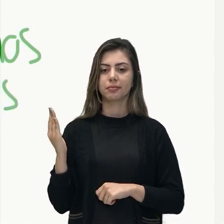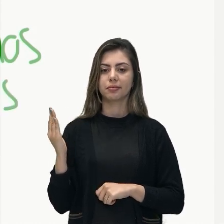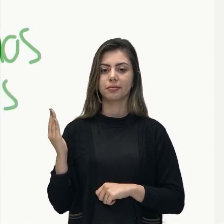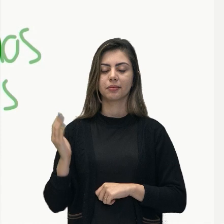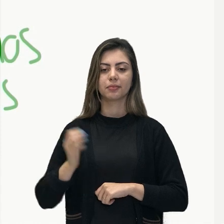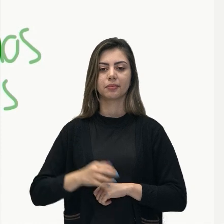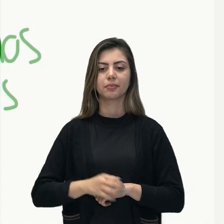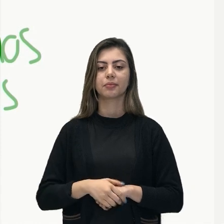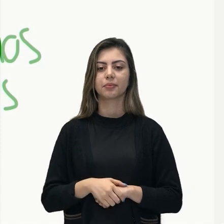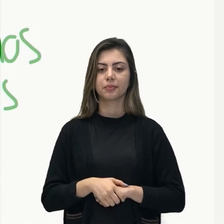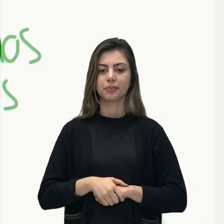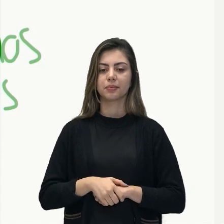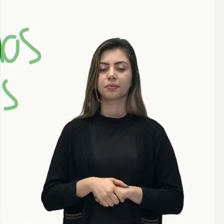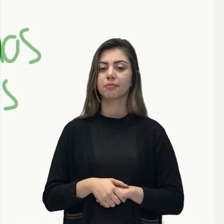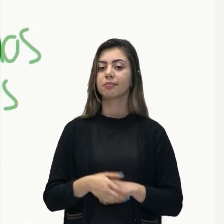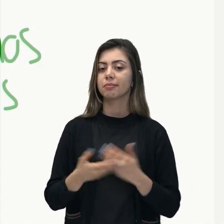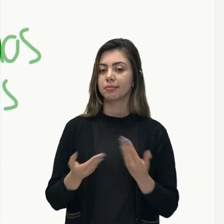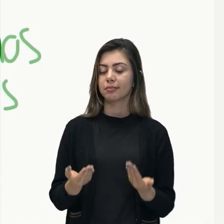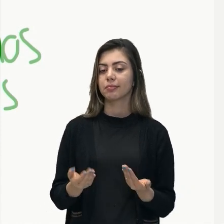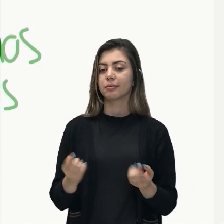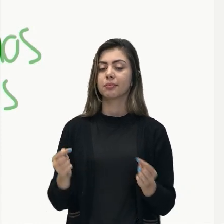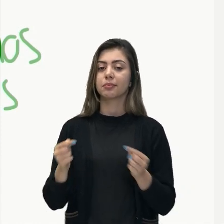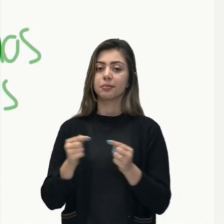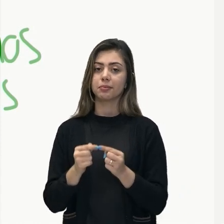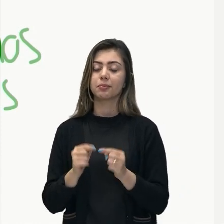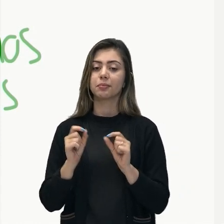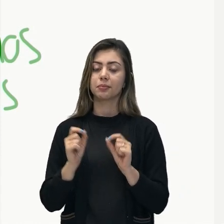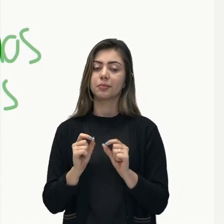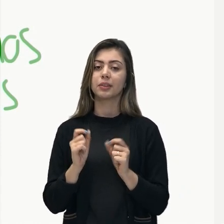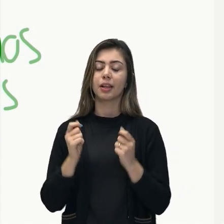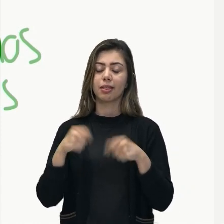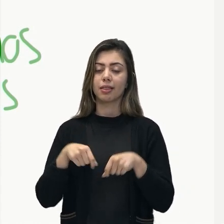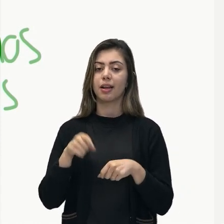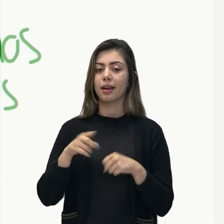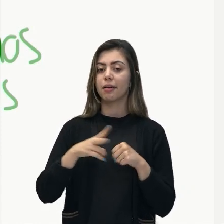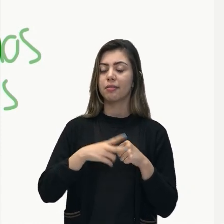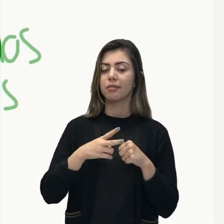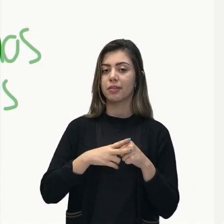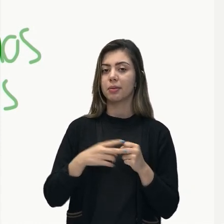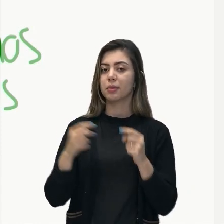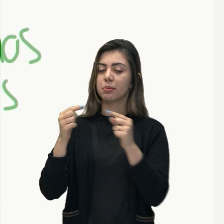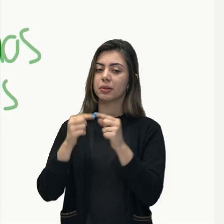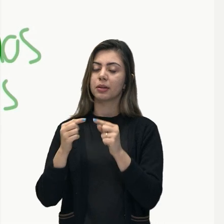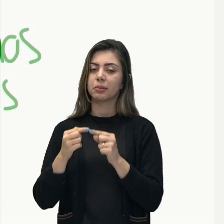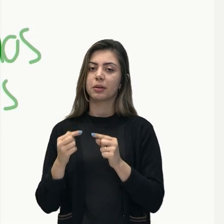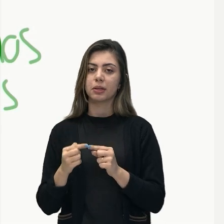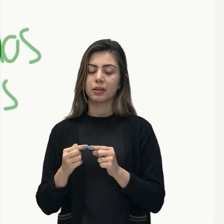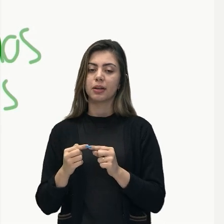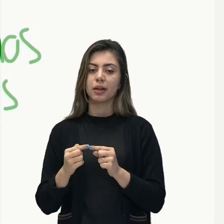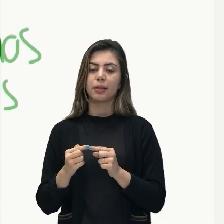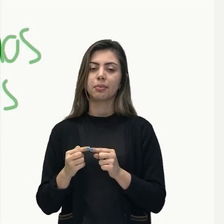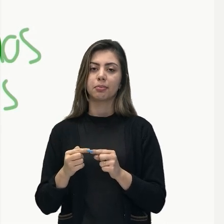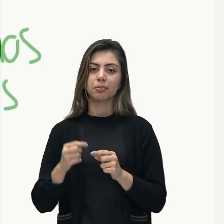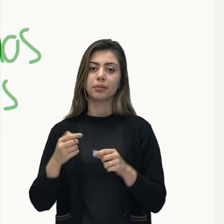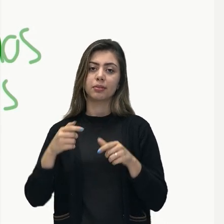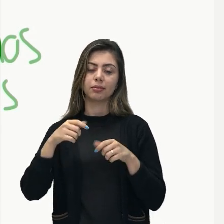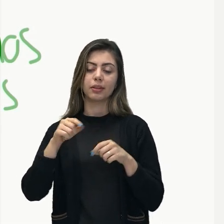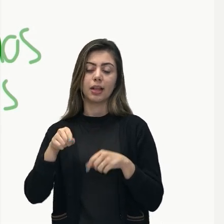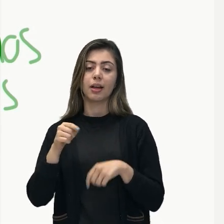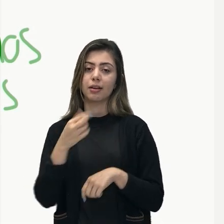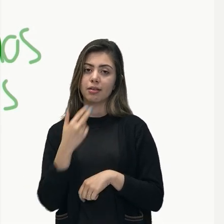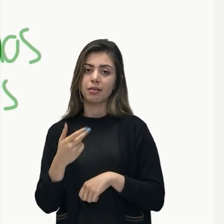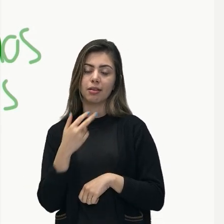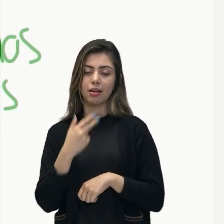trabalhaban, ellos. É assim que fica a primeira conjugação, AR na língua espanhola, no pretérito imperfeito